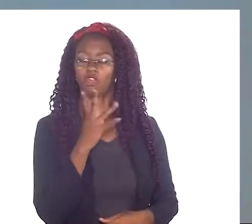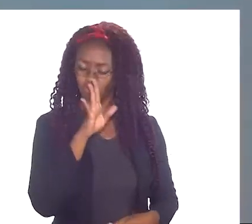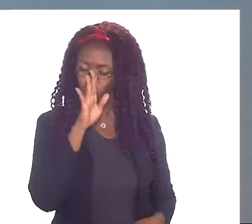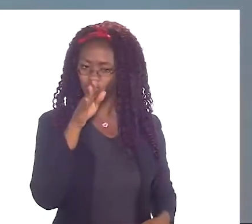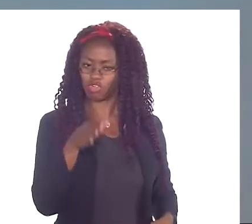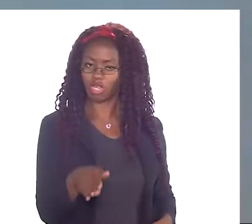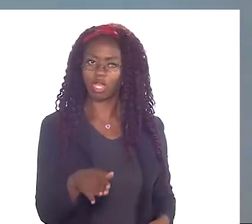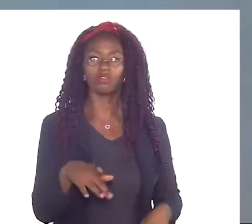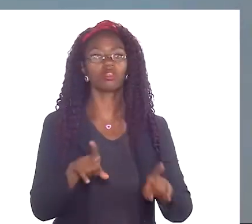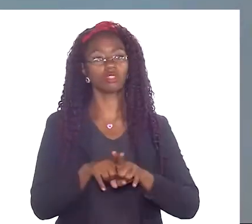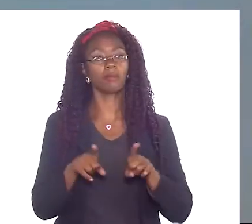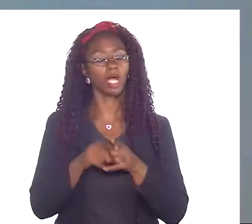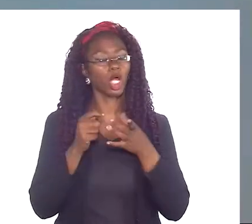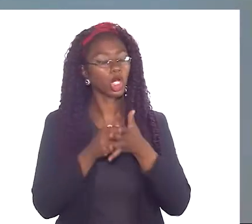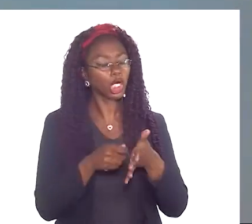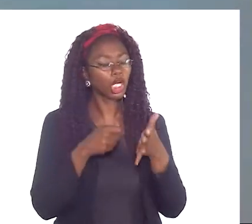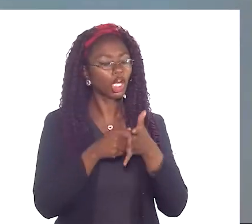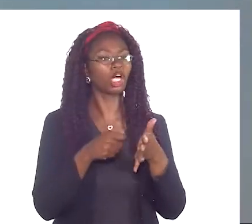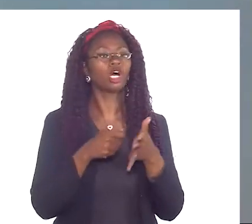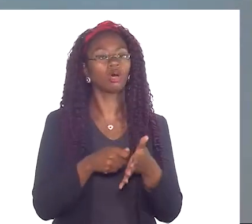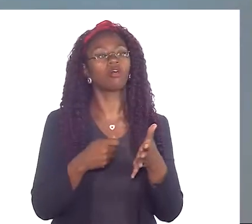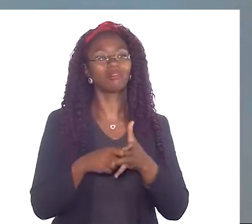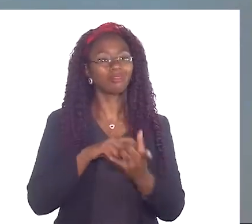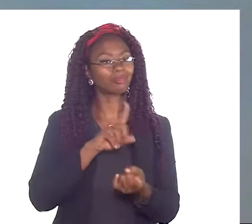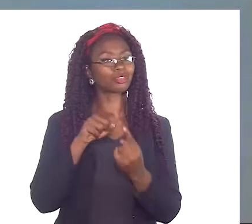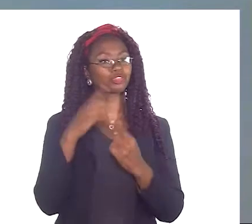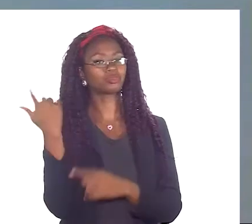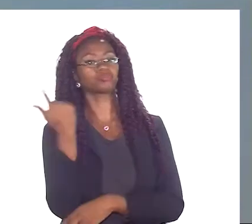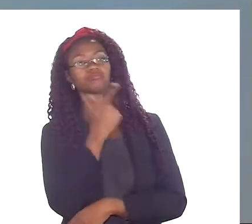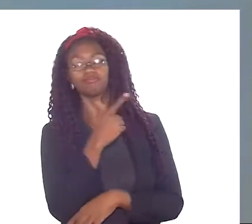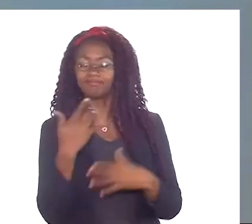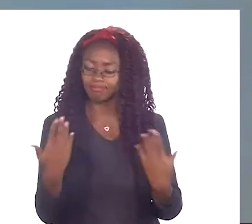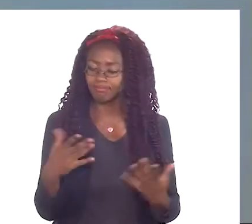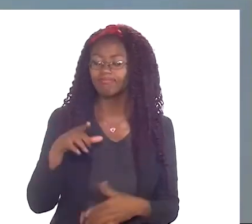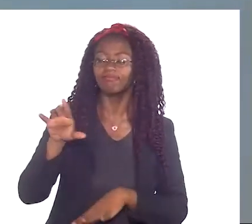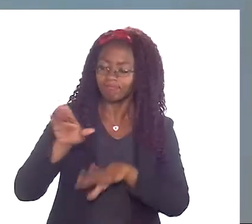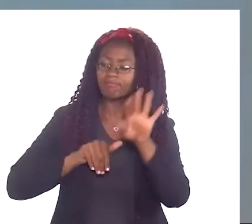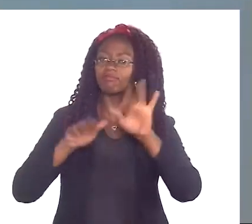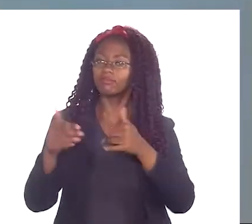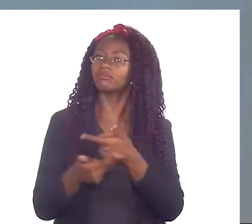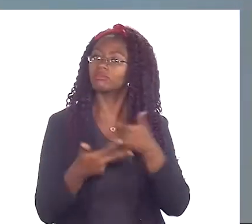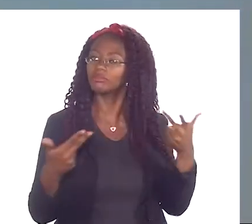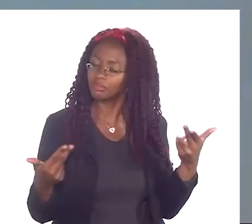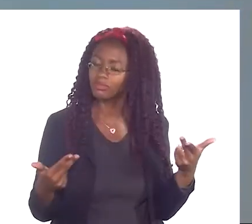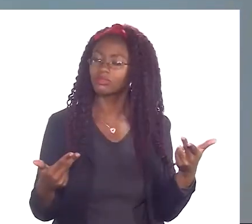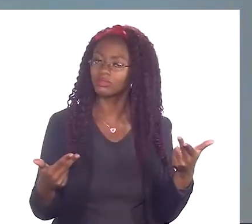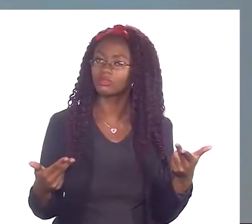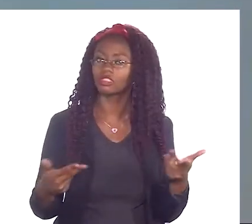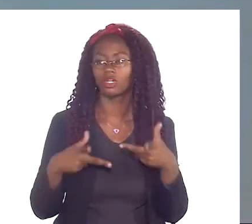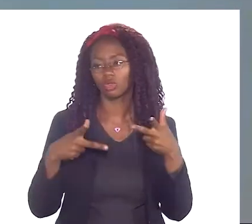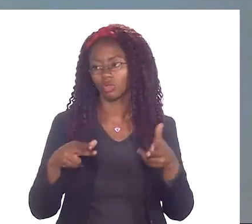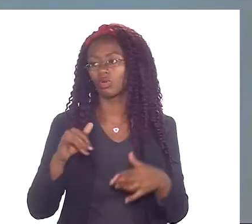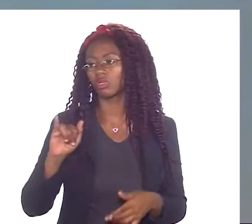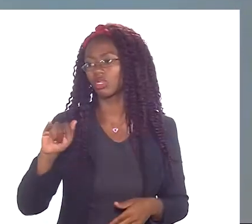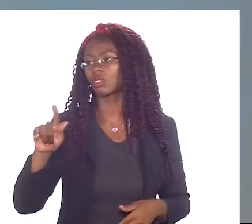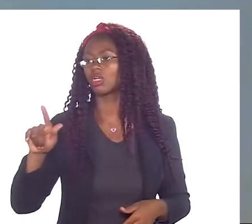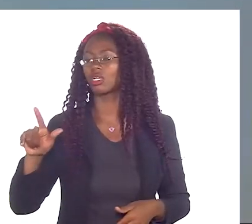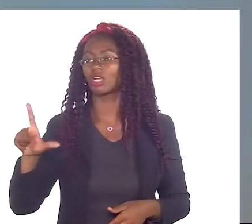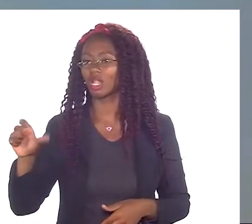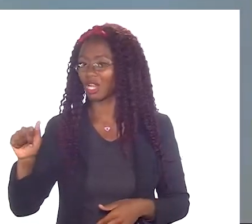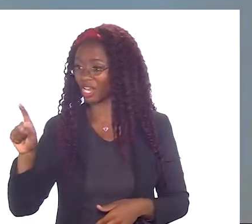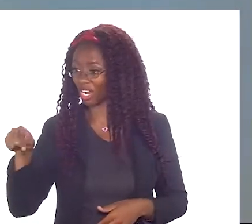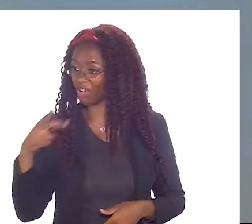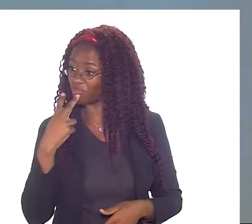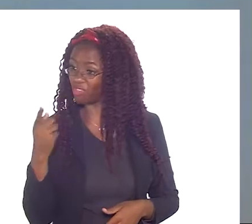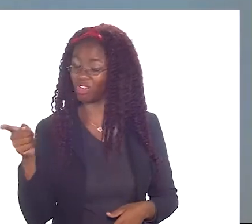ponto, determinação para buscar os objetivos. Então, a gente busca muito mais essas soft skills, como o Igla trouxe,